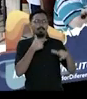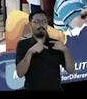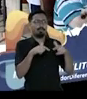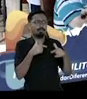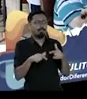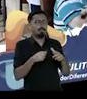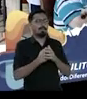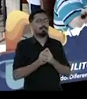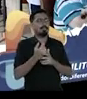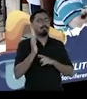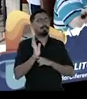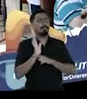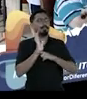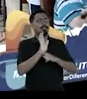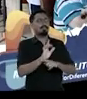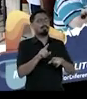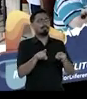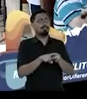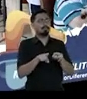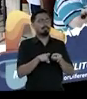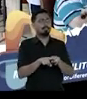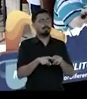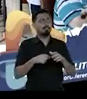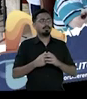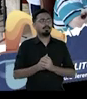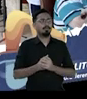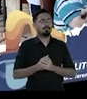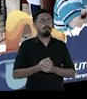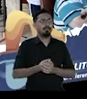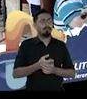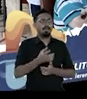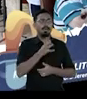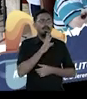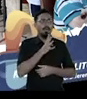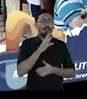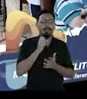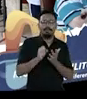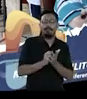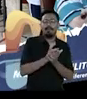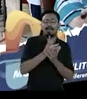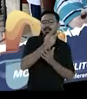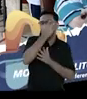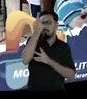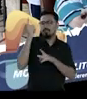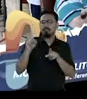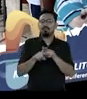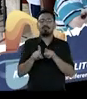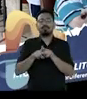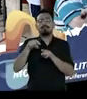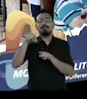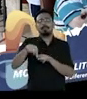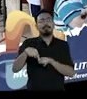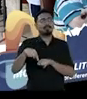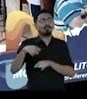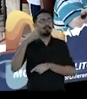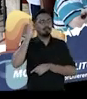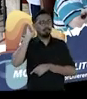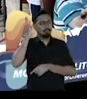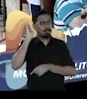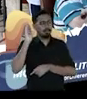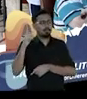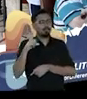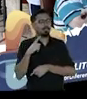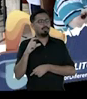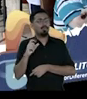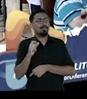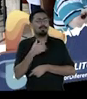e contribuiu para que fosse conhecido de muitas pessoas na nossa cidade. Gozava de uma grande